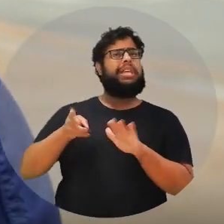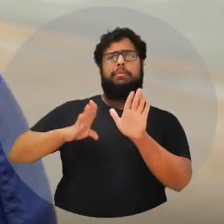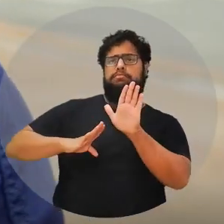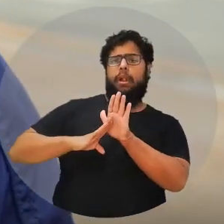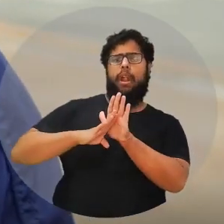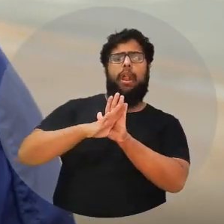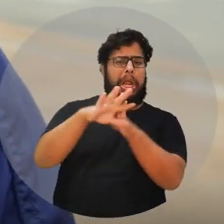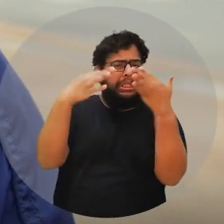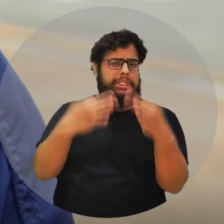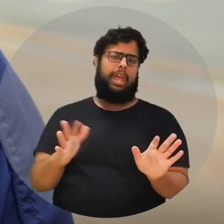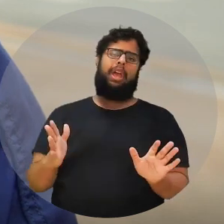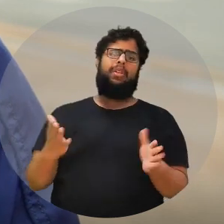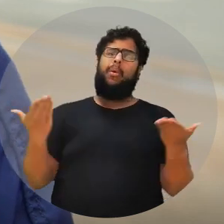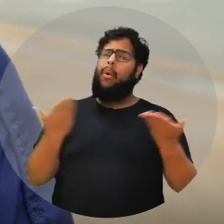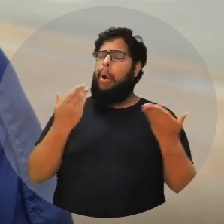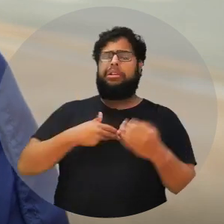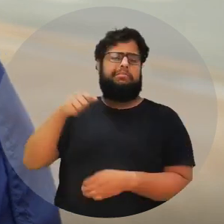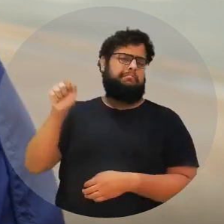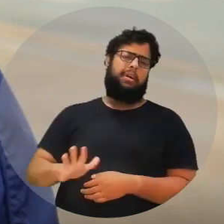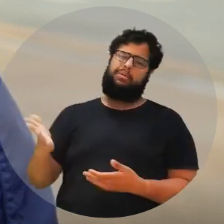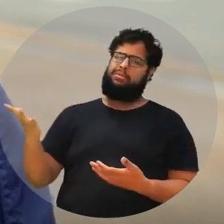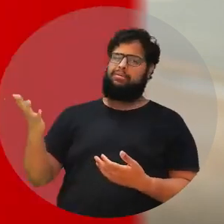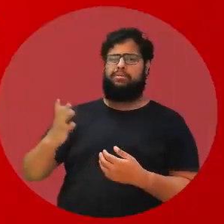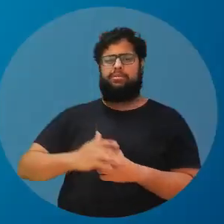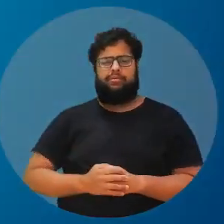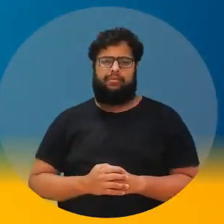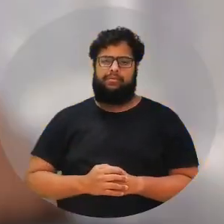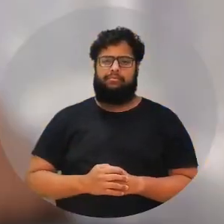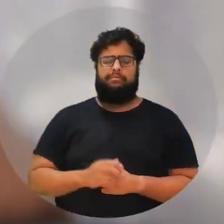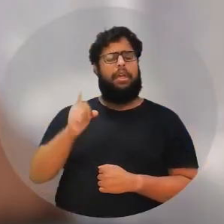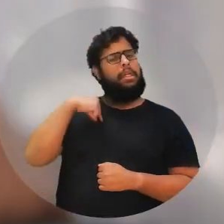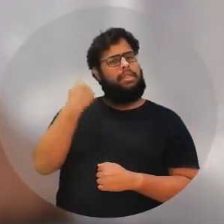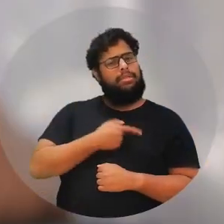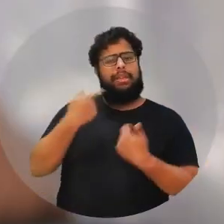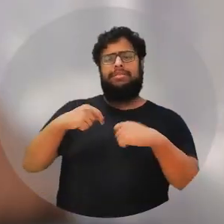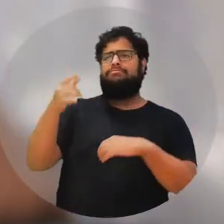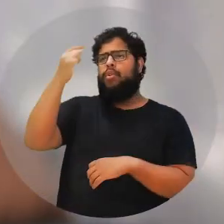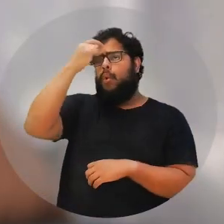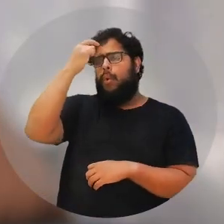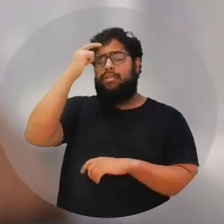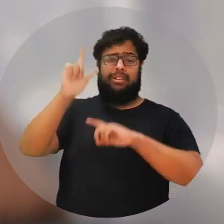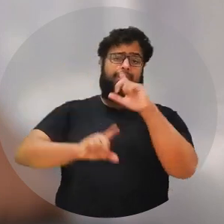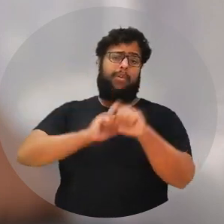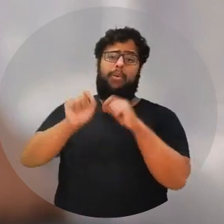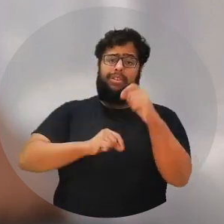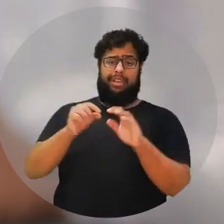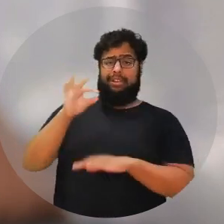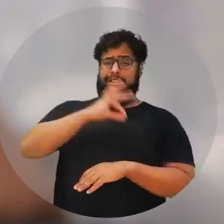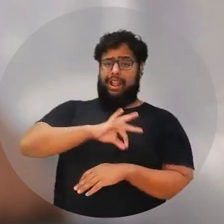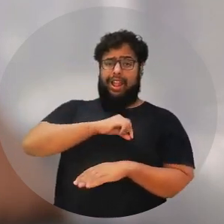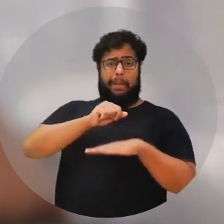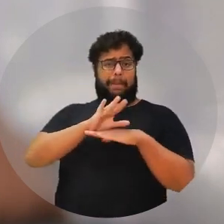da inflação. E hoje tá bem abaixo. Nós precisamos ter consciência que o